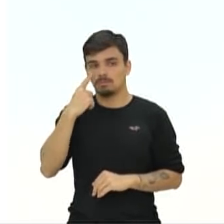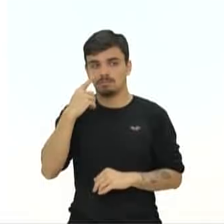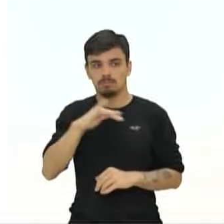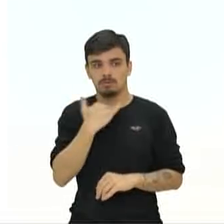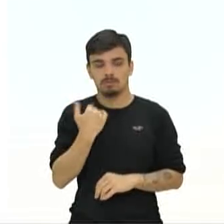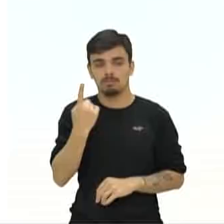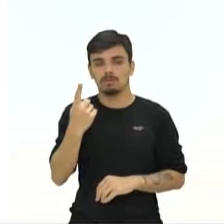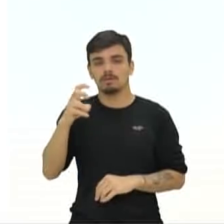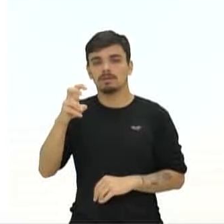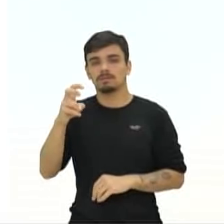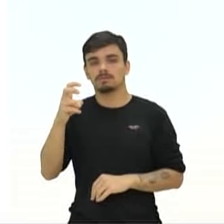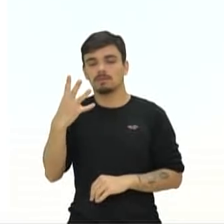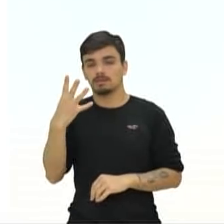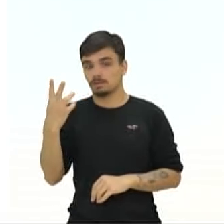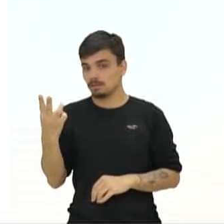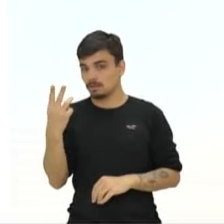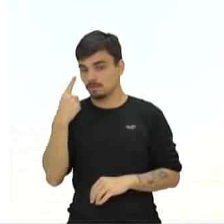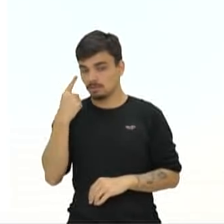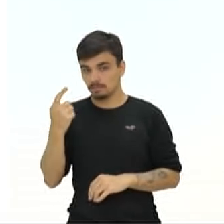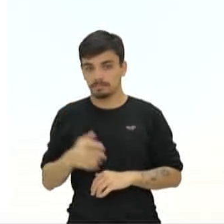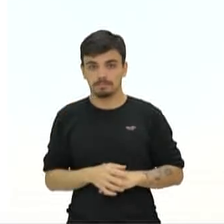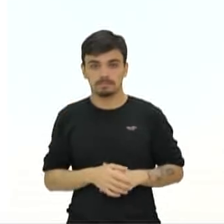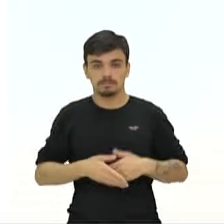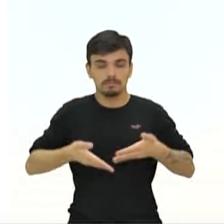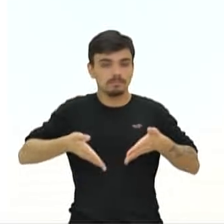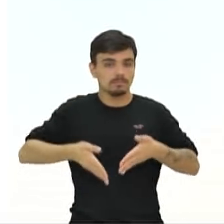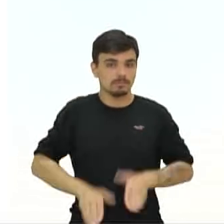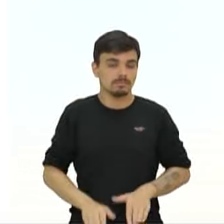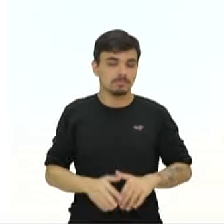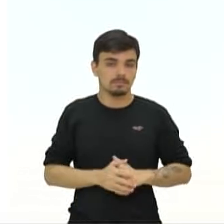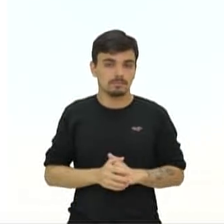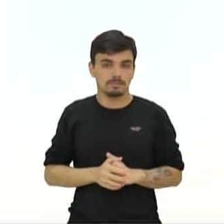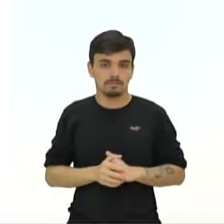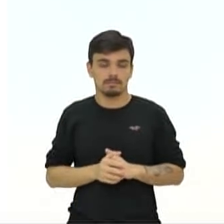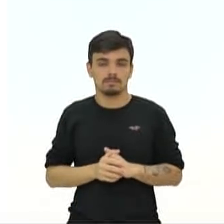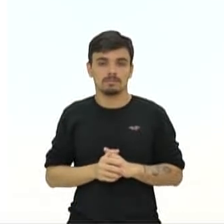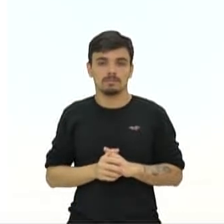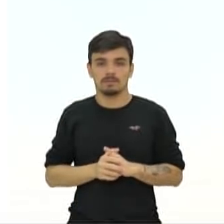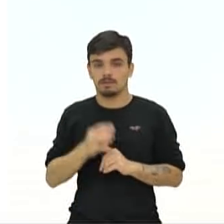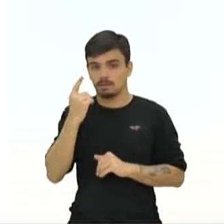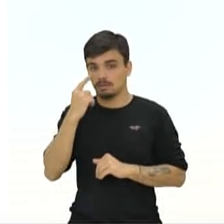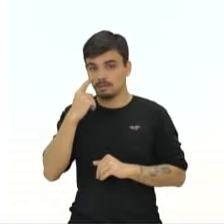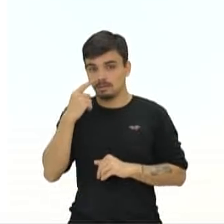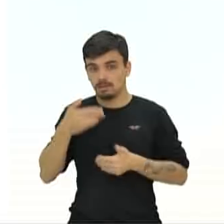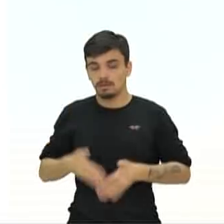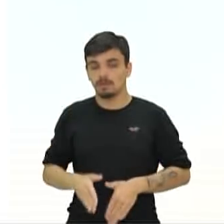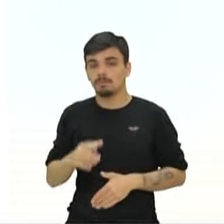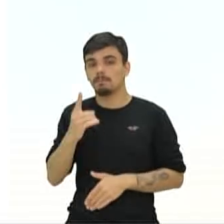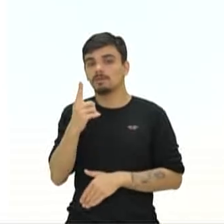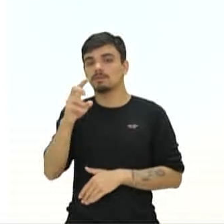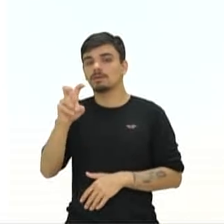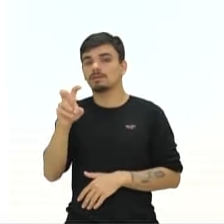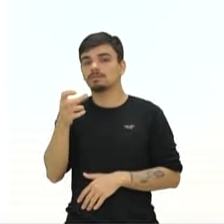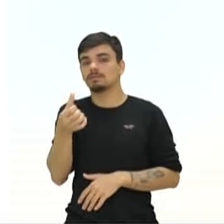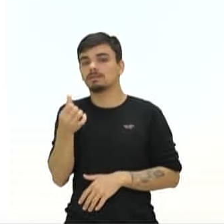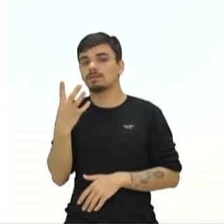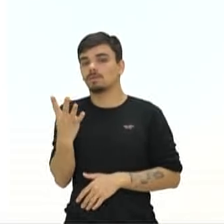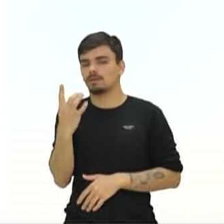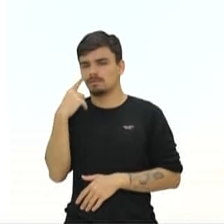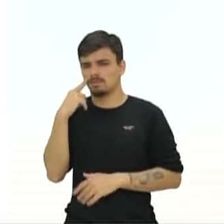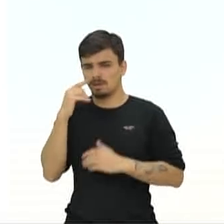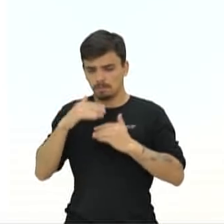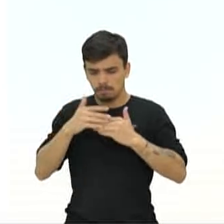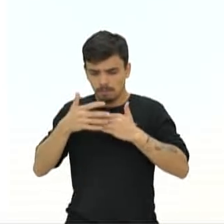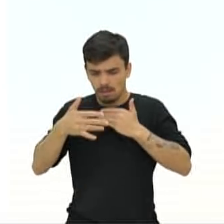1543, tá? Olha lá, Galileu nasceu em 1564, bem depois, olha quanto tempo